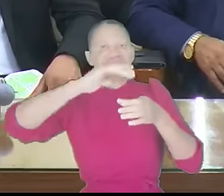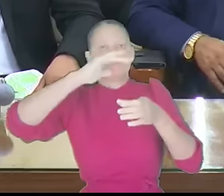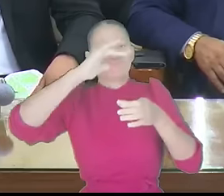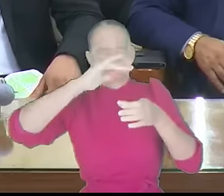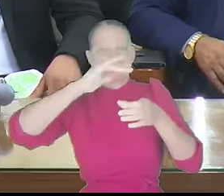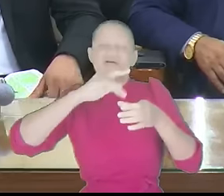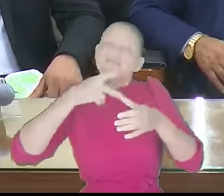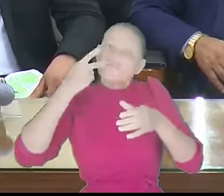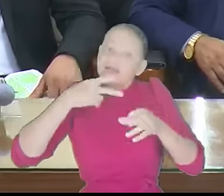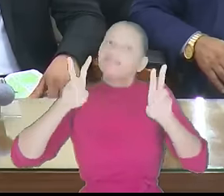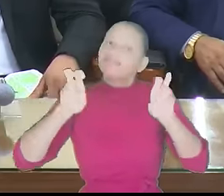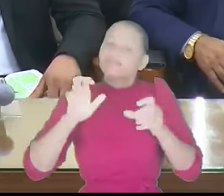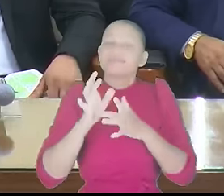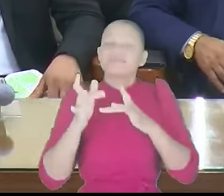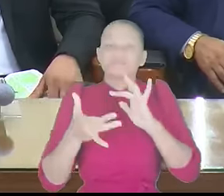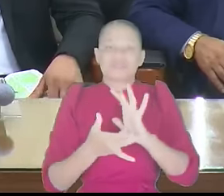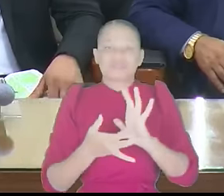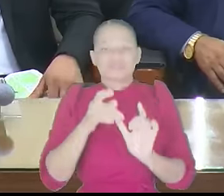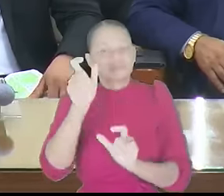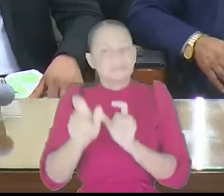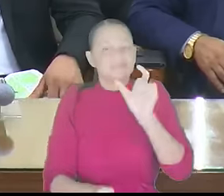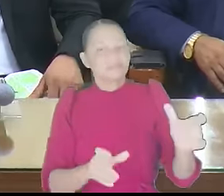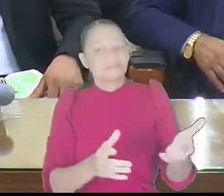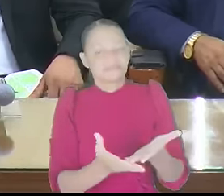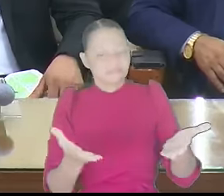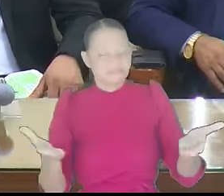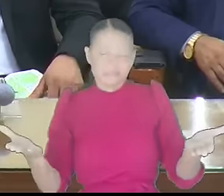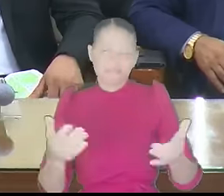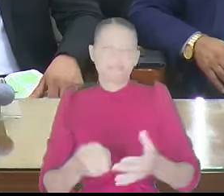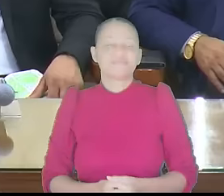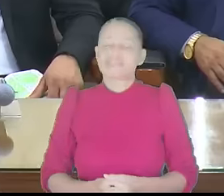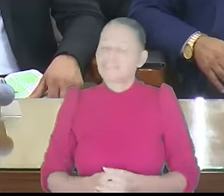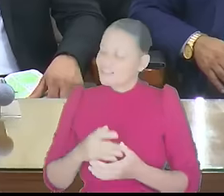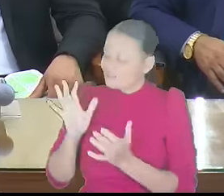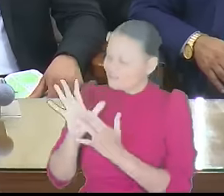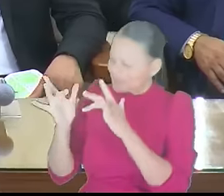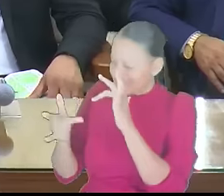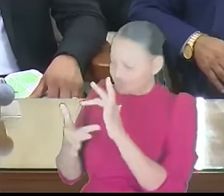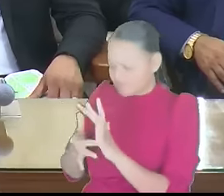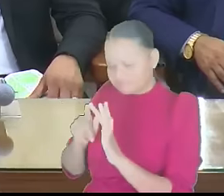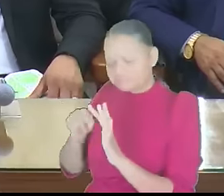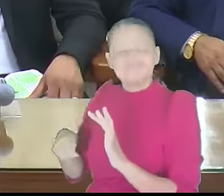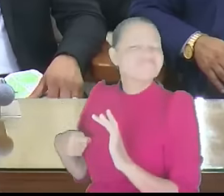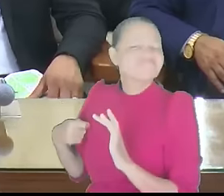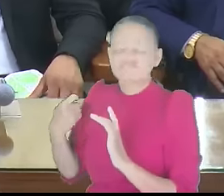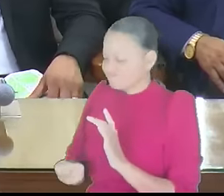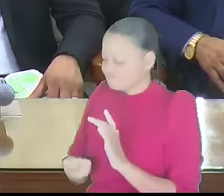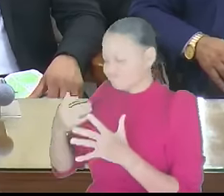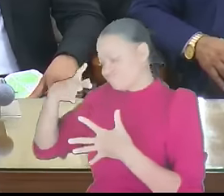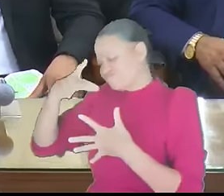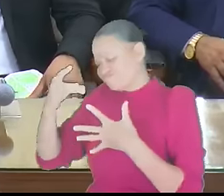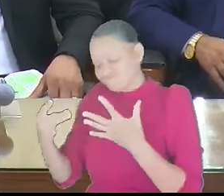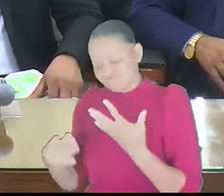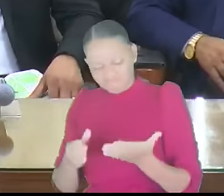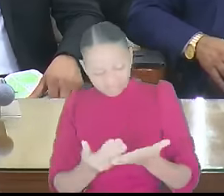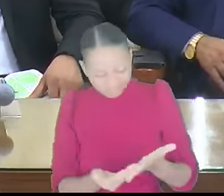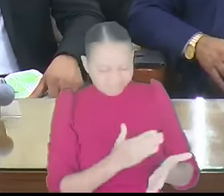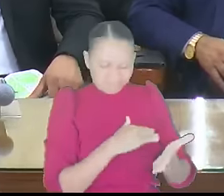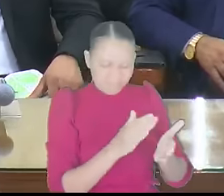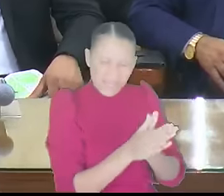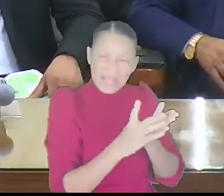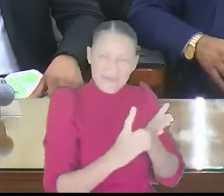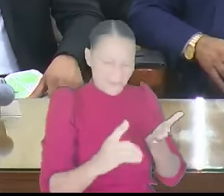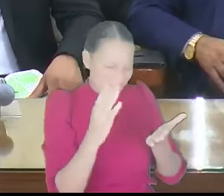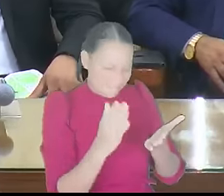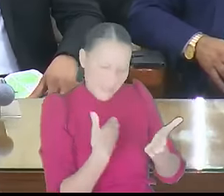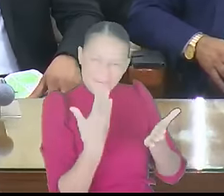Fale de Cristo para as pessoas. Diga quem é Cristo às pessoas. Abra a Bíblia e revele Cristo para as pessoas,